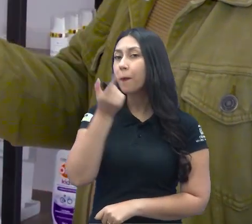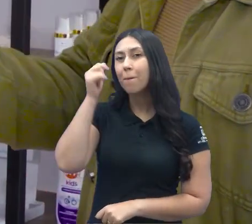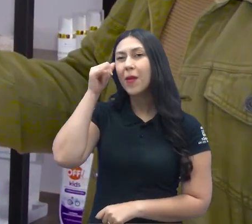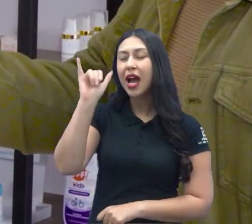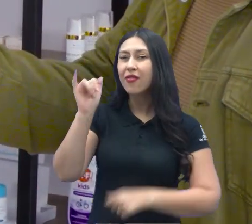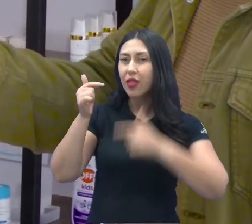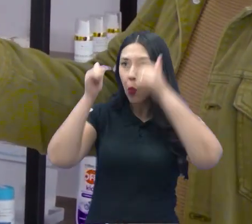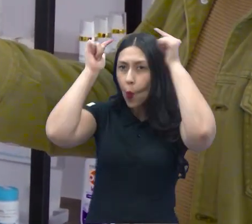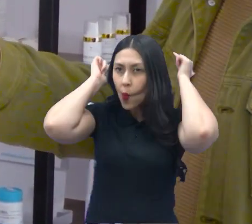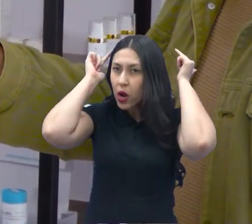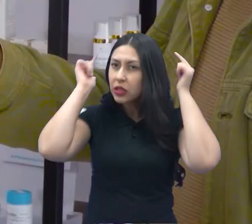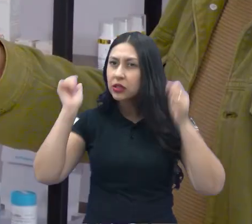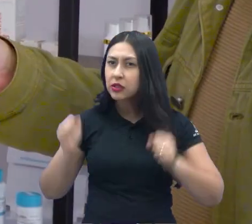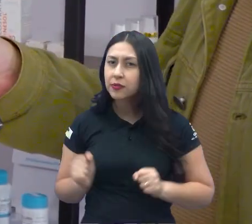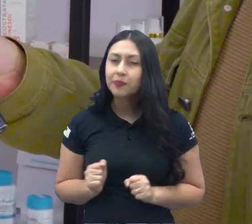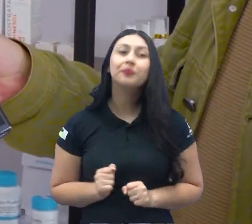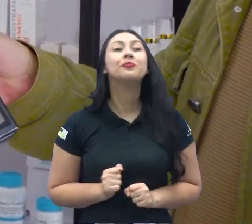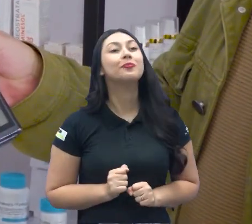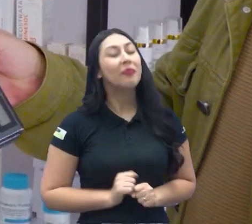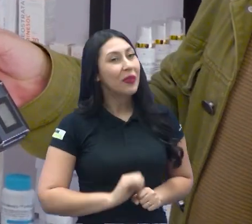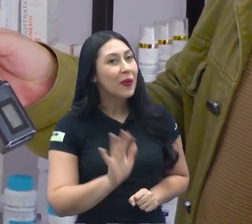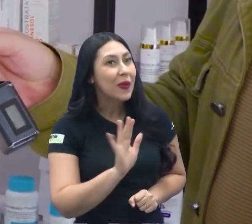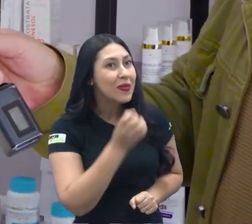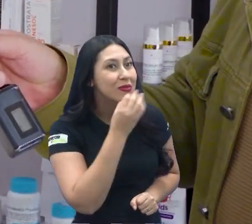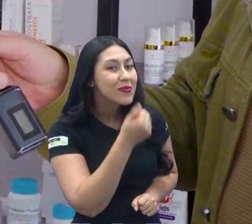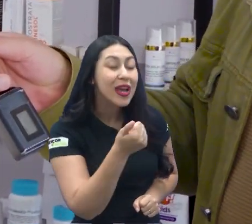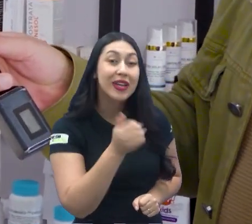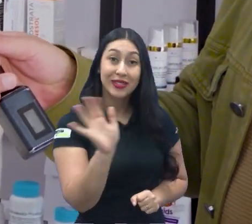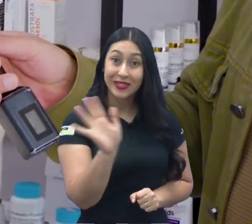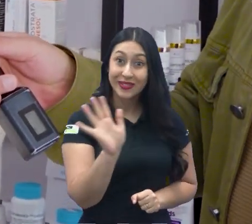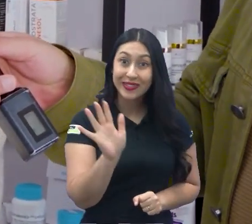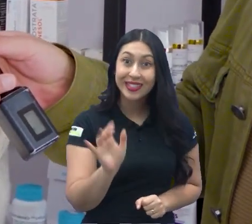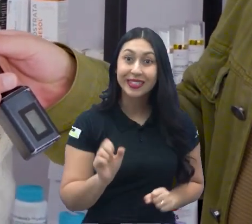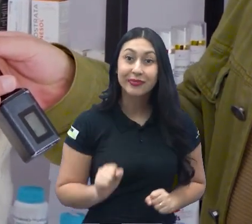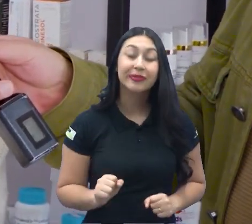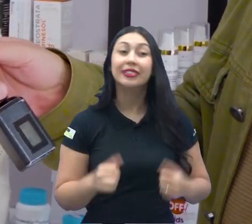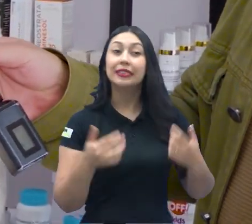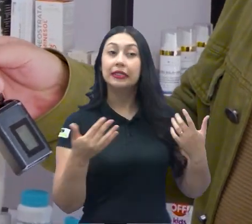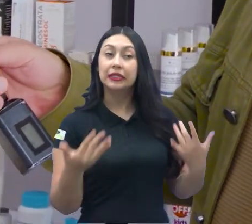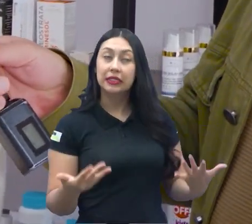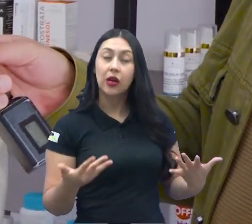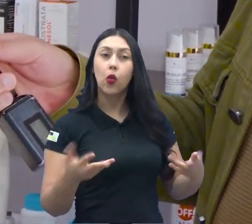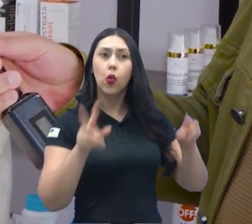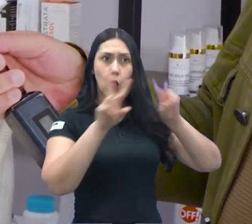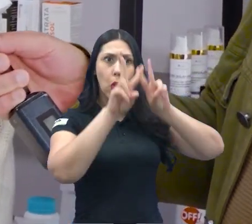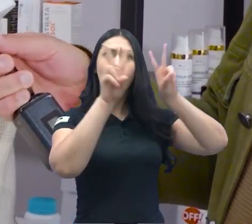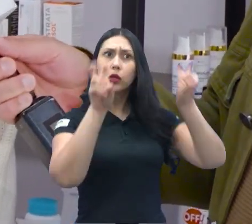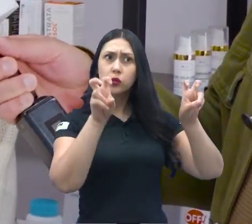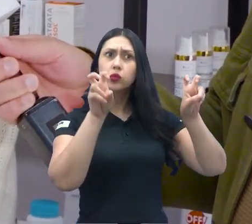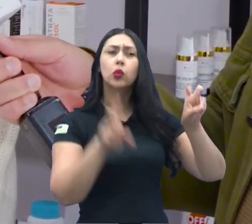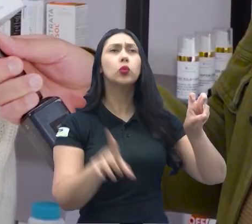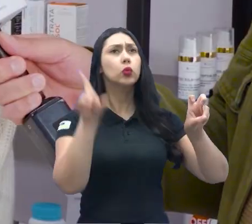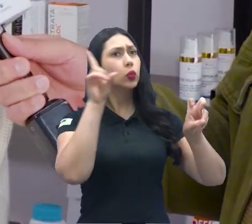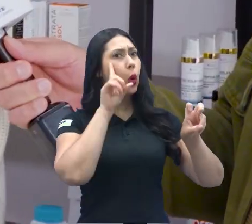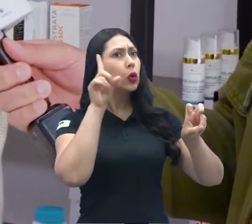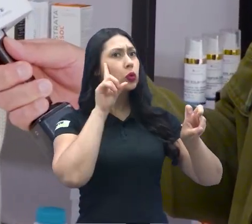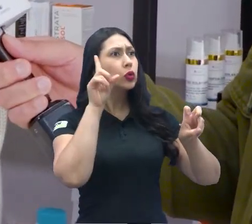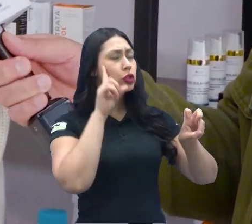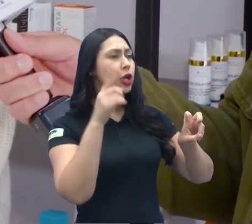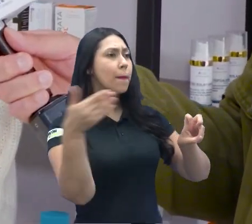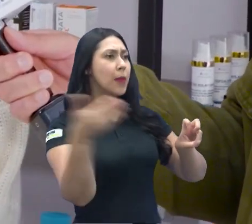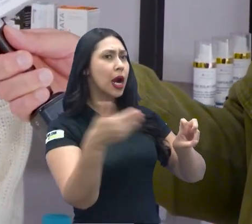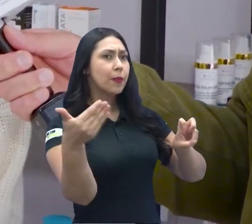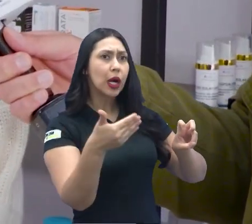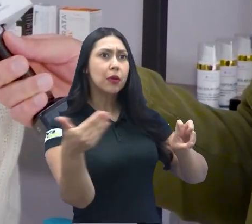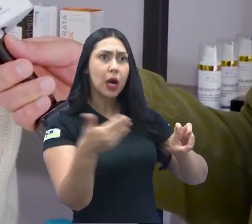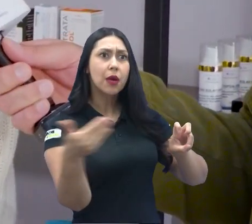alopécia? Oi, Rafa, tudo bem? Olá, Gi. Bom, esse é um assunto que todo dia vem alguém na farmácia procurando uma cura milagrosa,